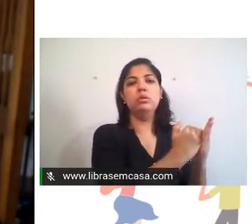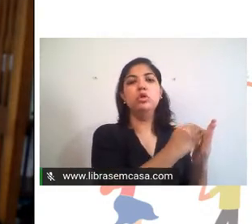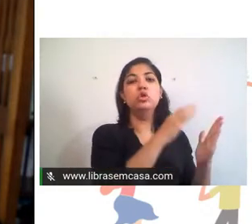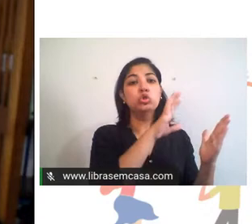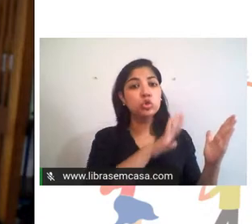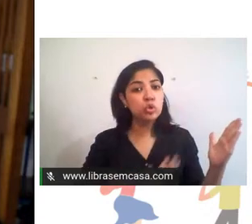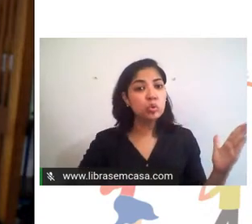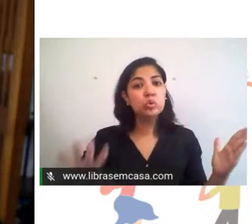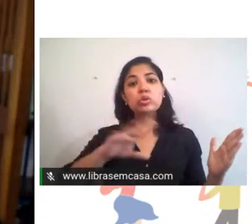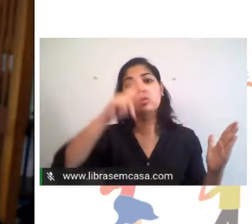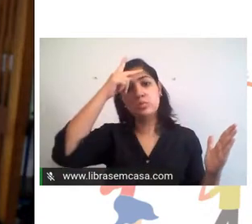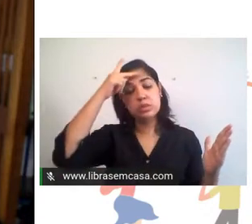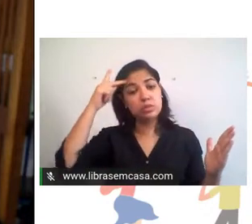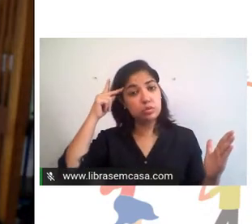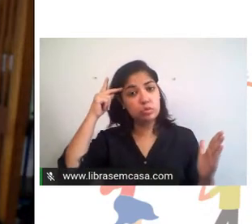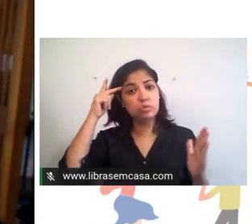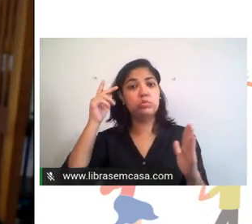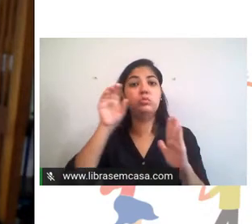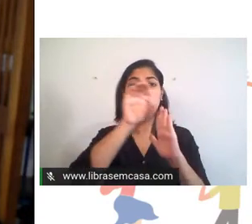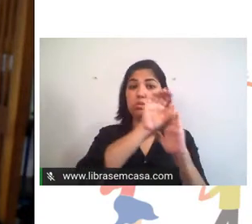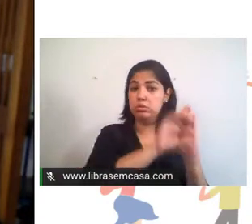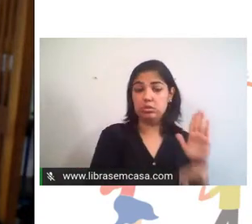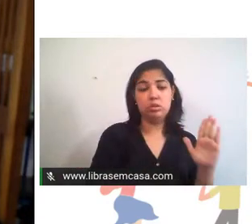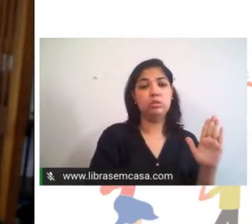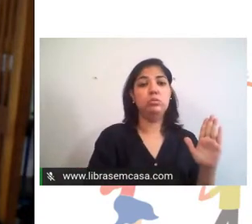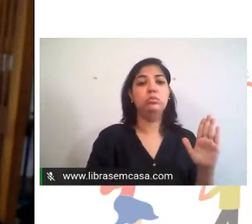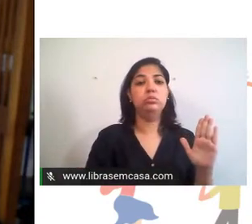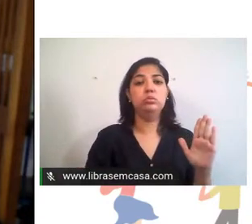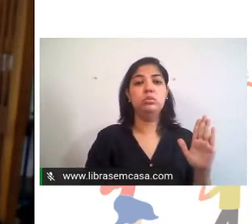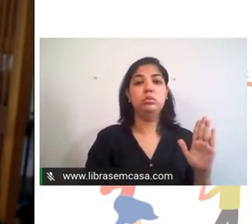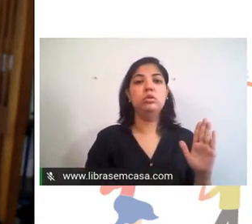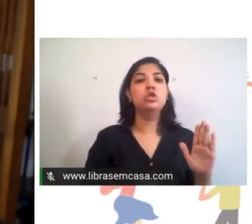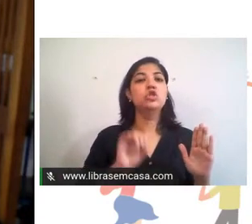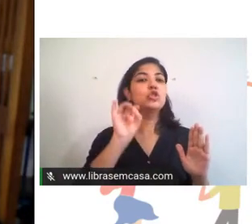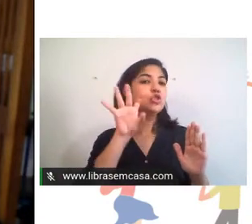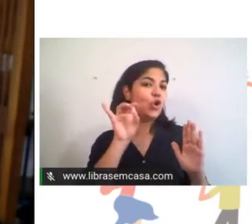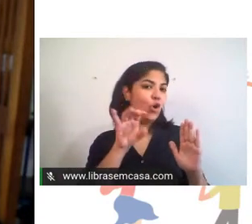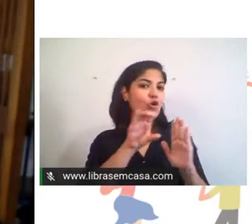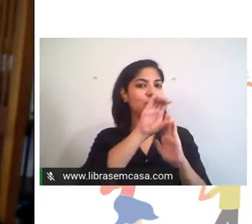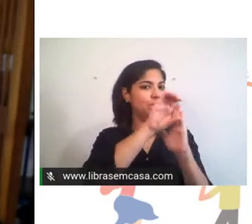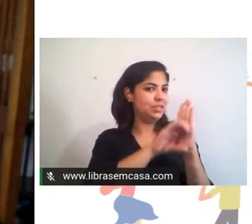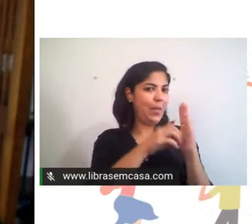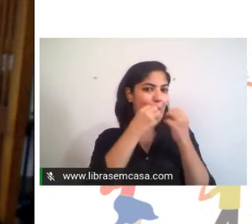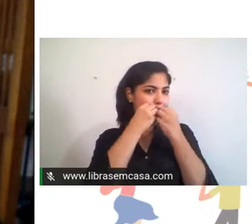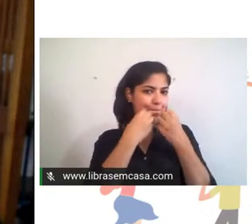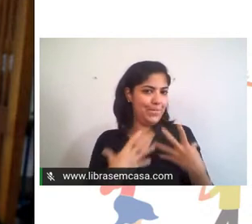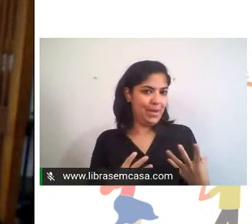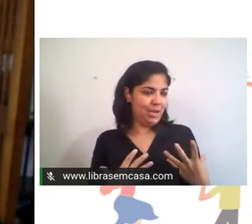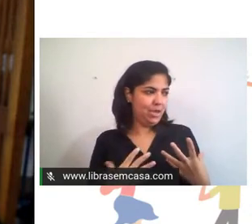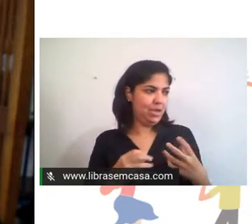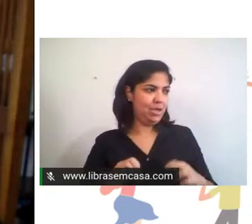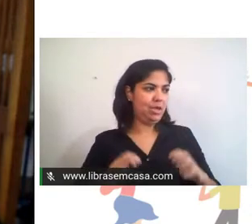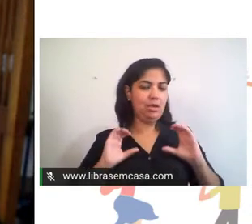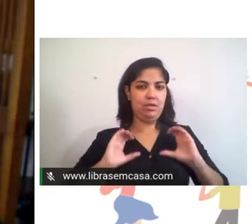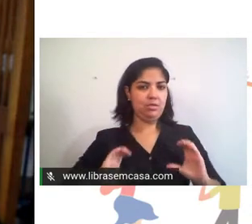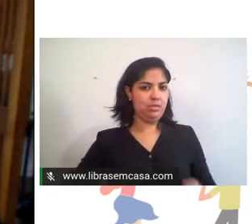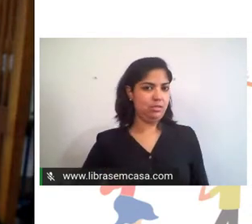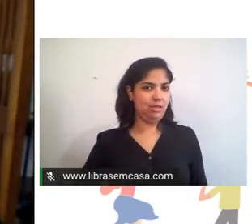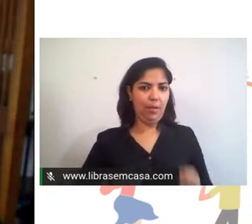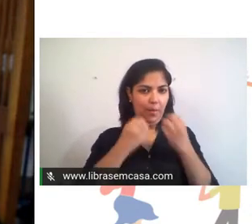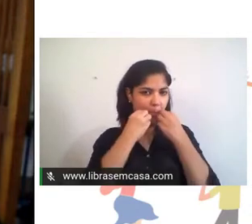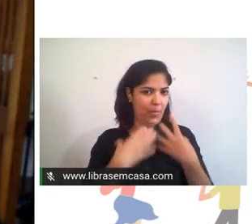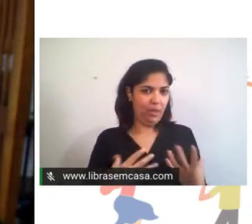cidadãos, não somente aí chamado pelos cidadãos de bem. Então o nosso Poder Judiciário tem um papel